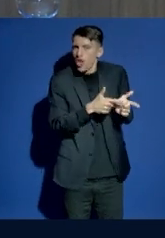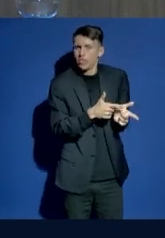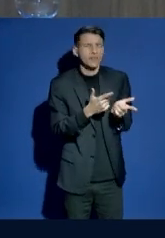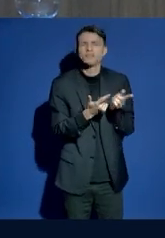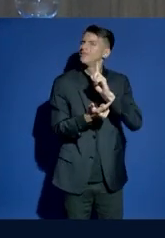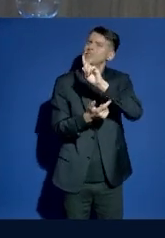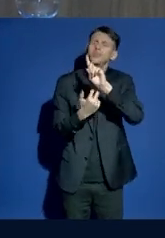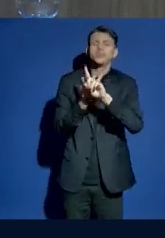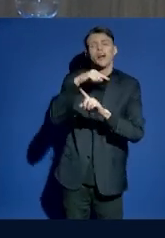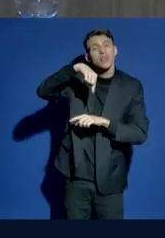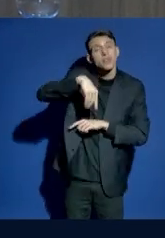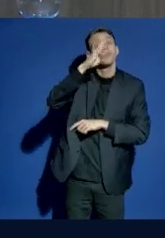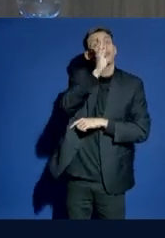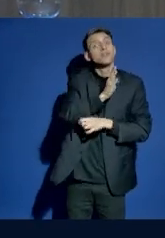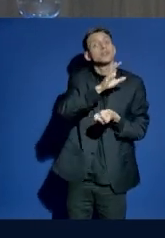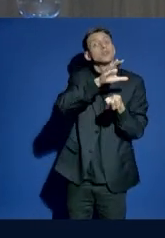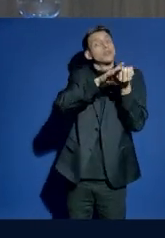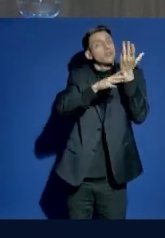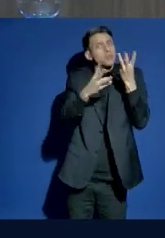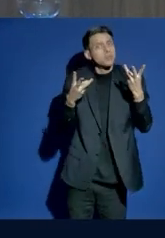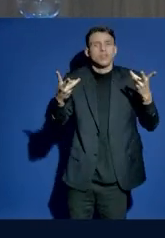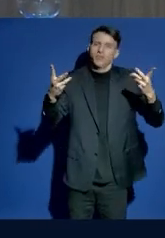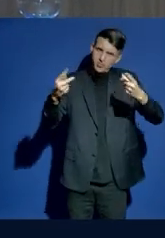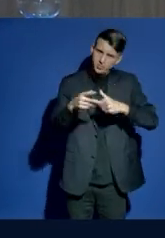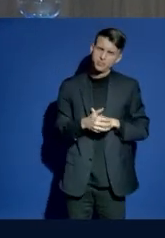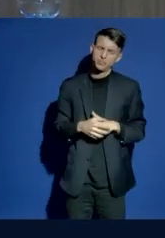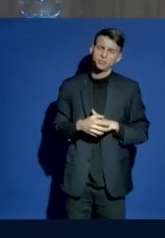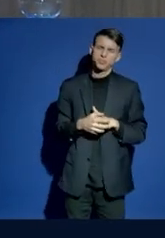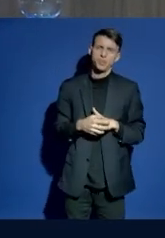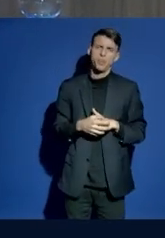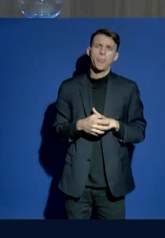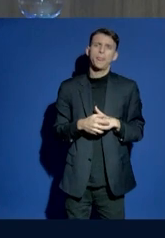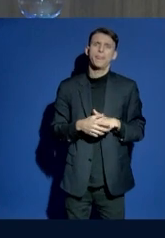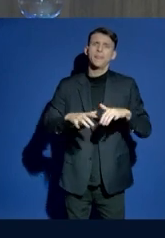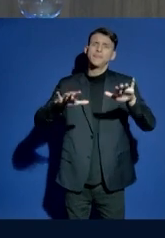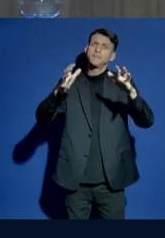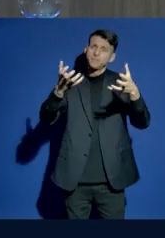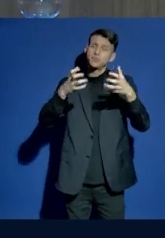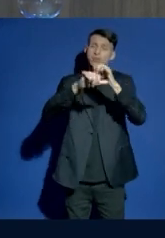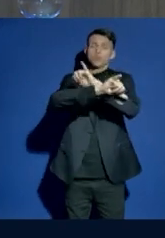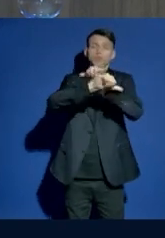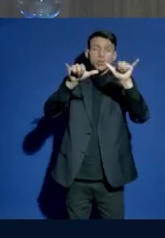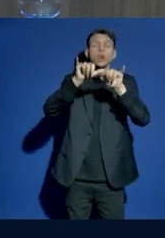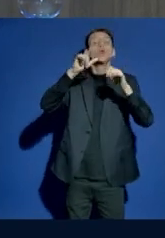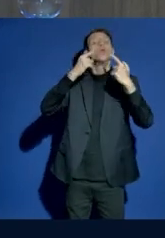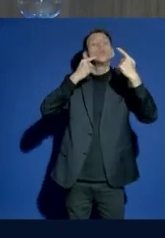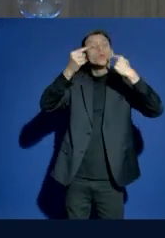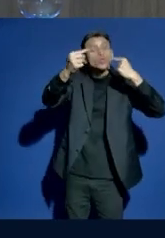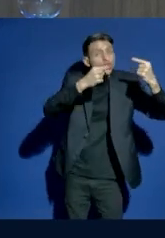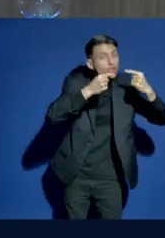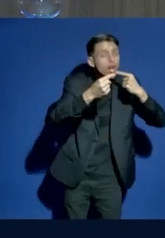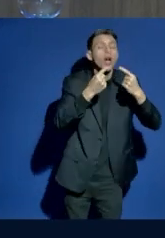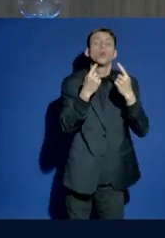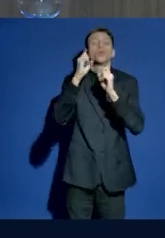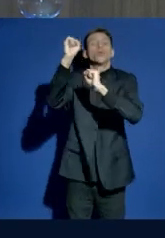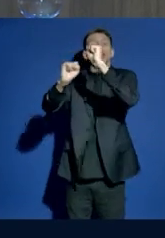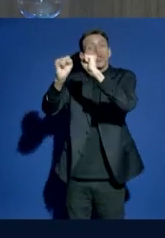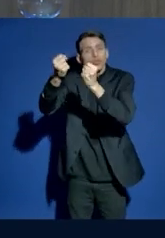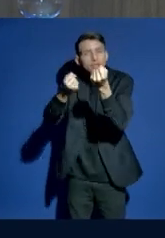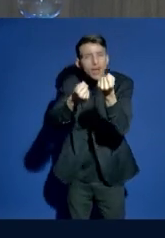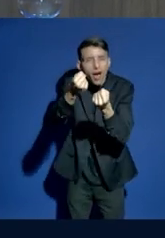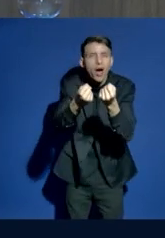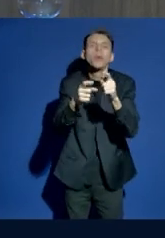Então, eu queria deixar aqui o meu manifesto de que o diálogo, tanto com a indústria automotiva, com